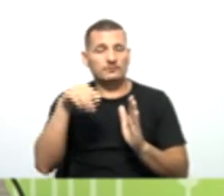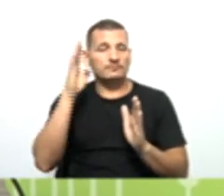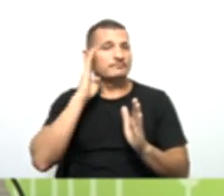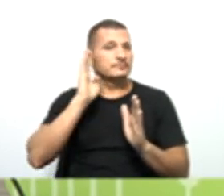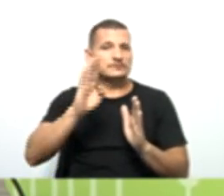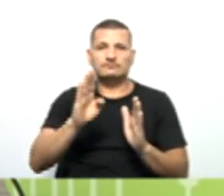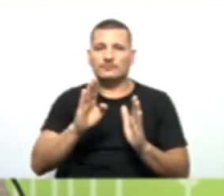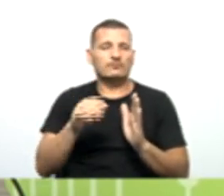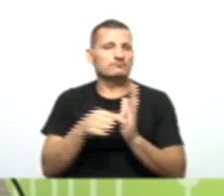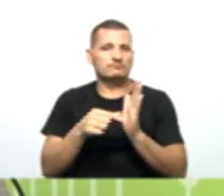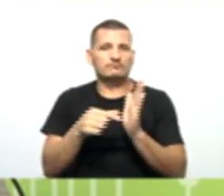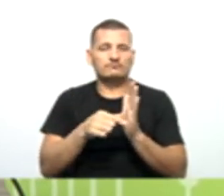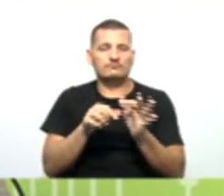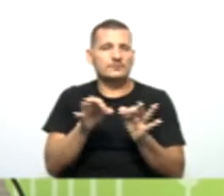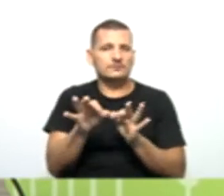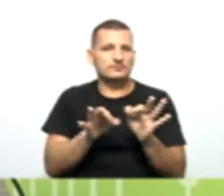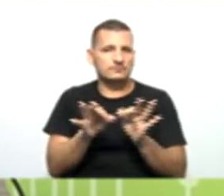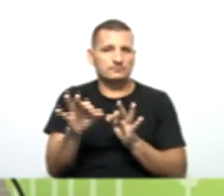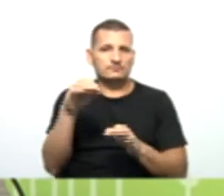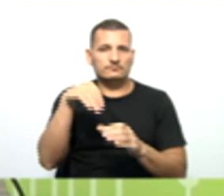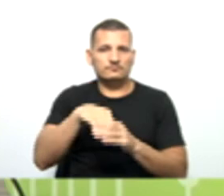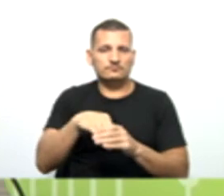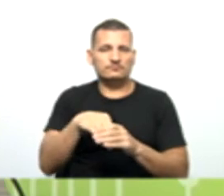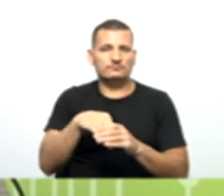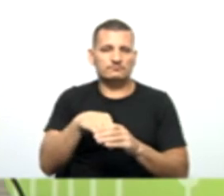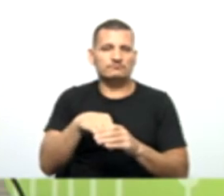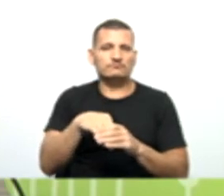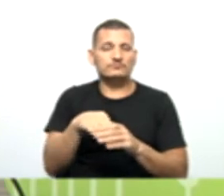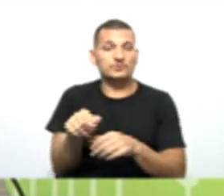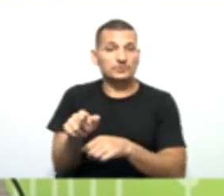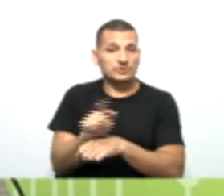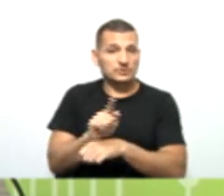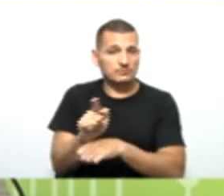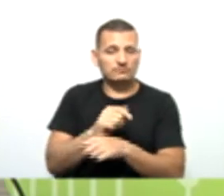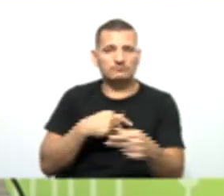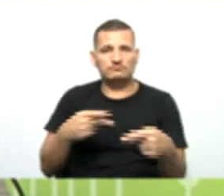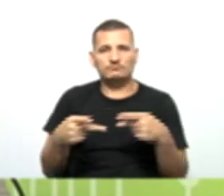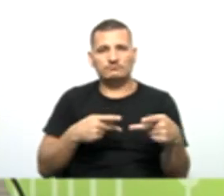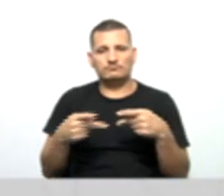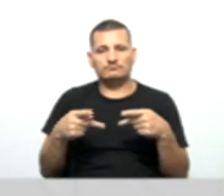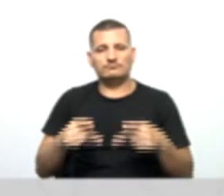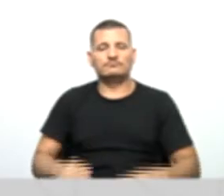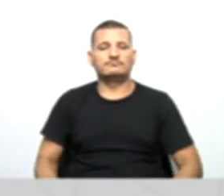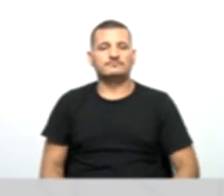de planejamento que a gente tem dentro da elaboração e gerenciamento de projetos.